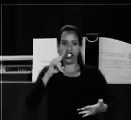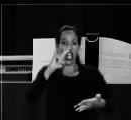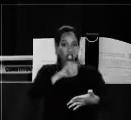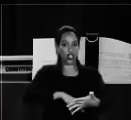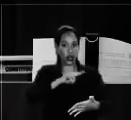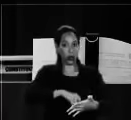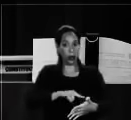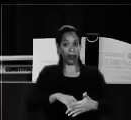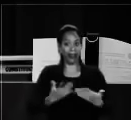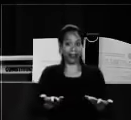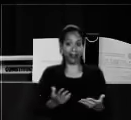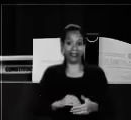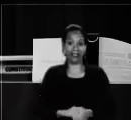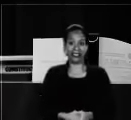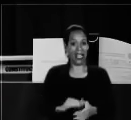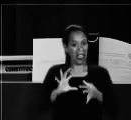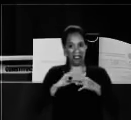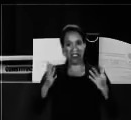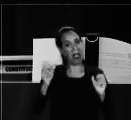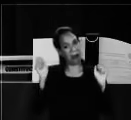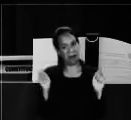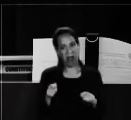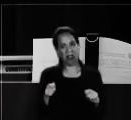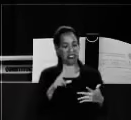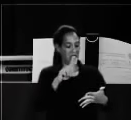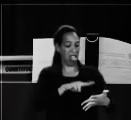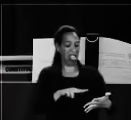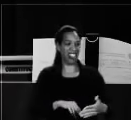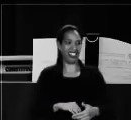Então esses acordos caracu, onde o